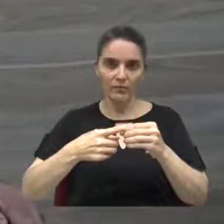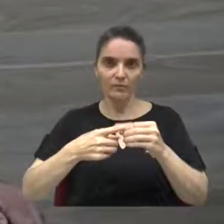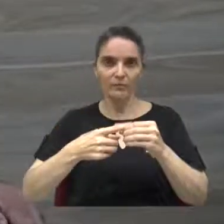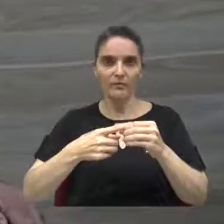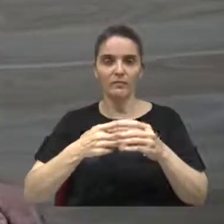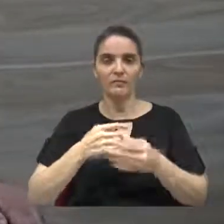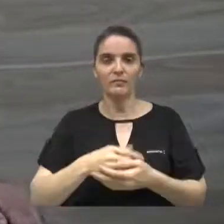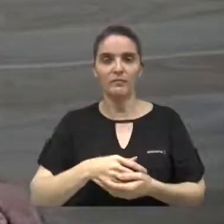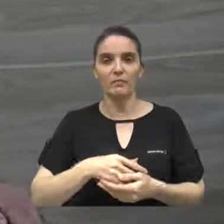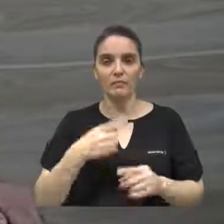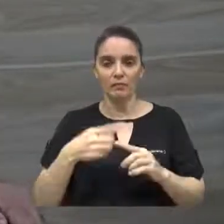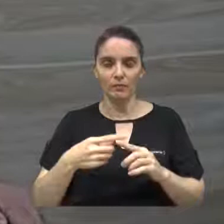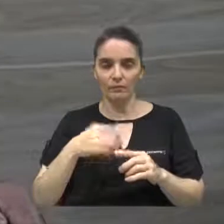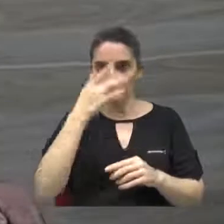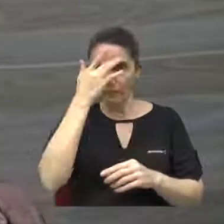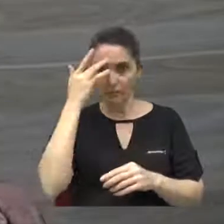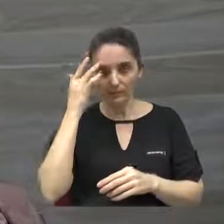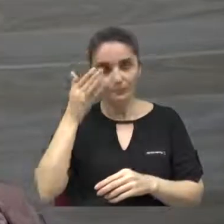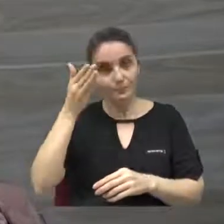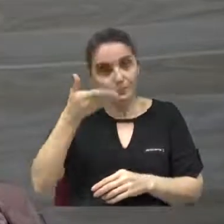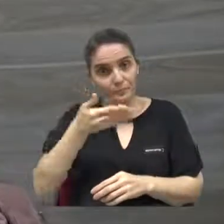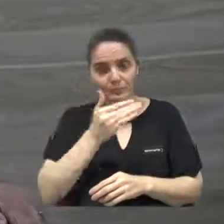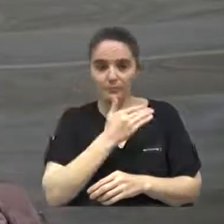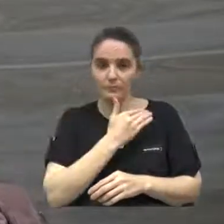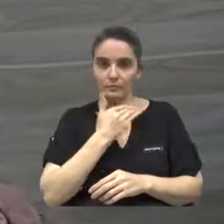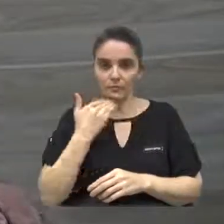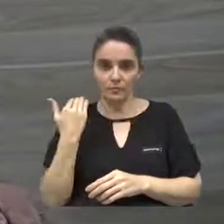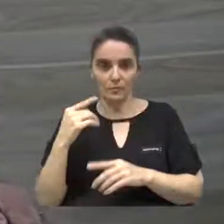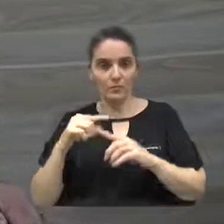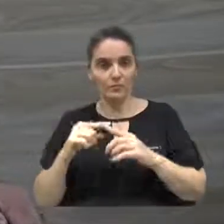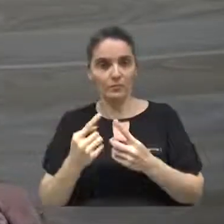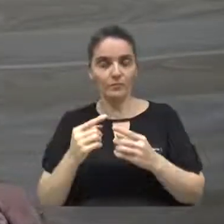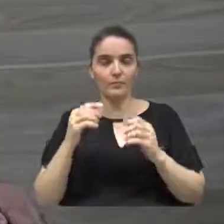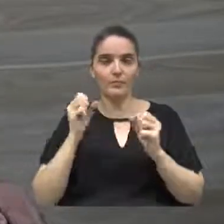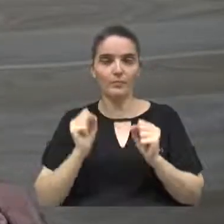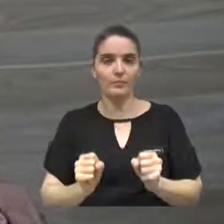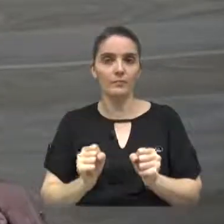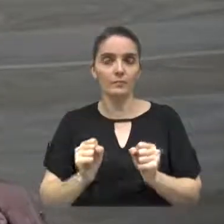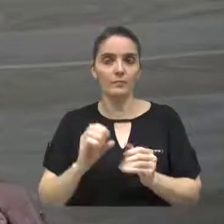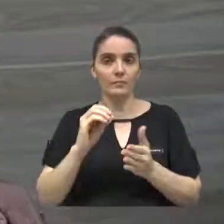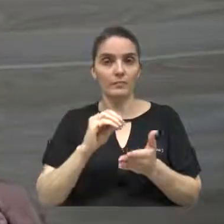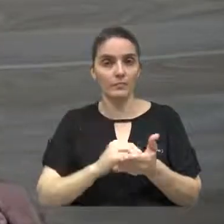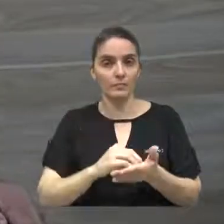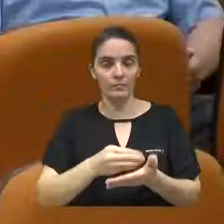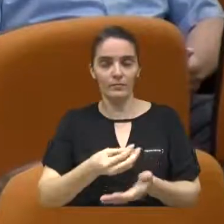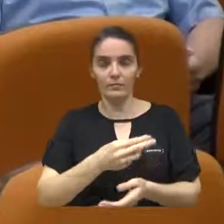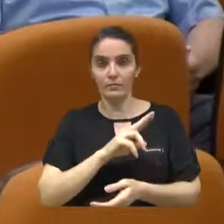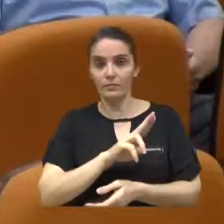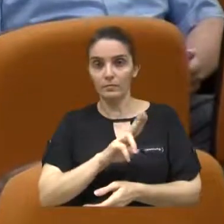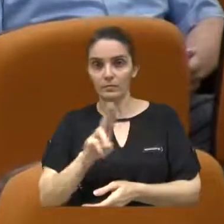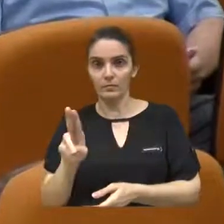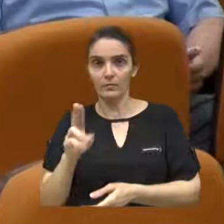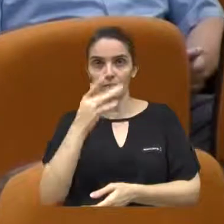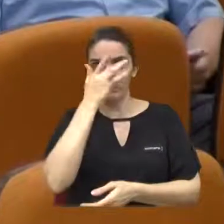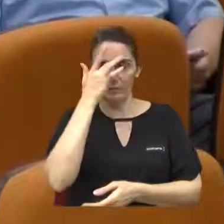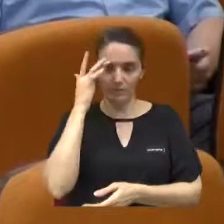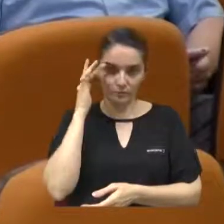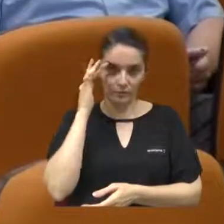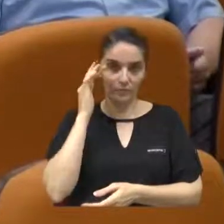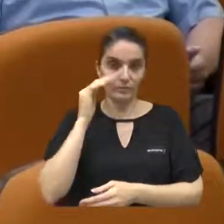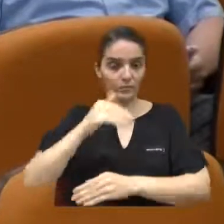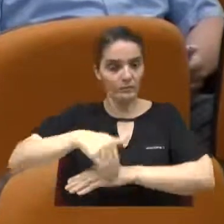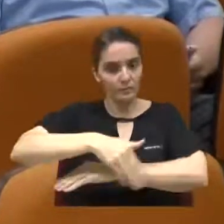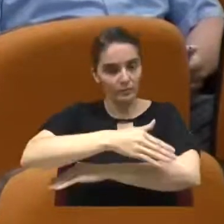vida, mas podemos perpetuar o nome dessas pessoas em nome de